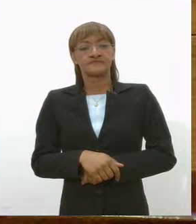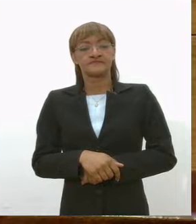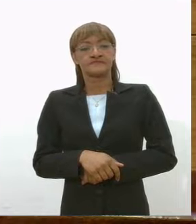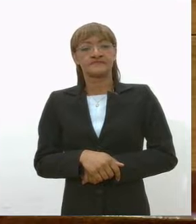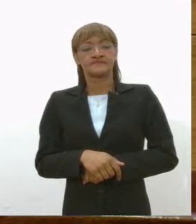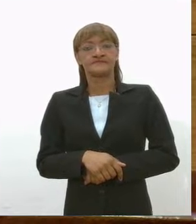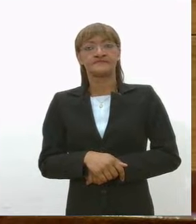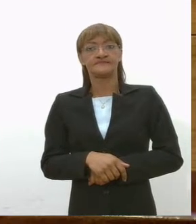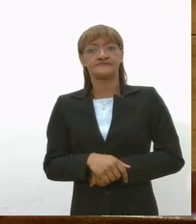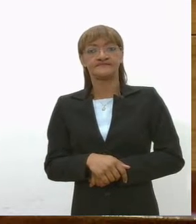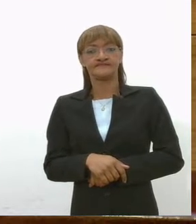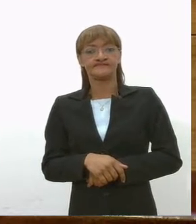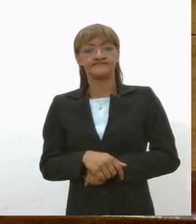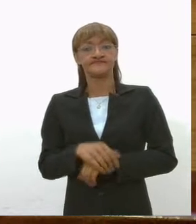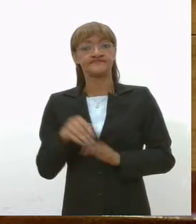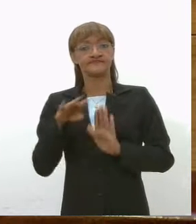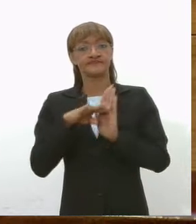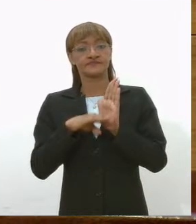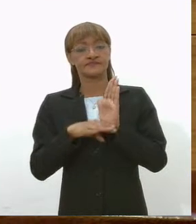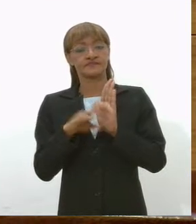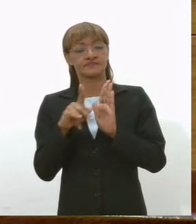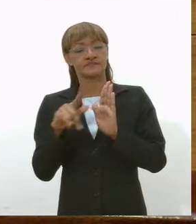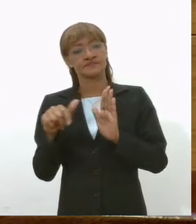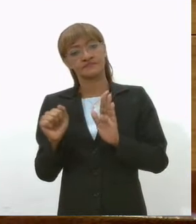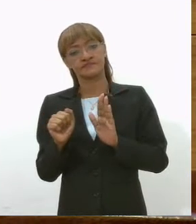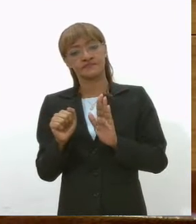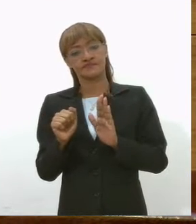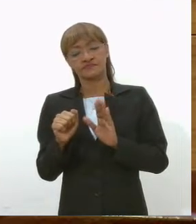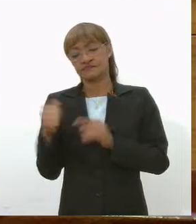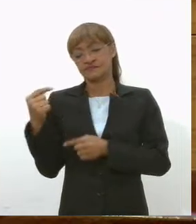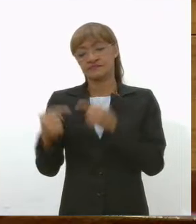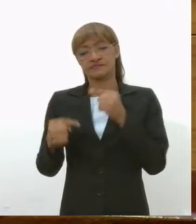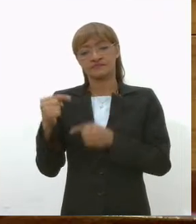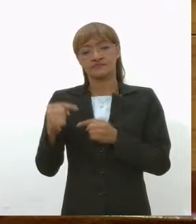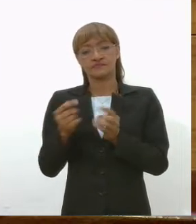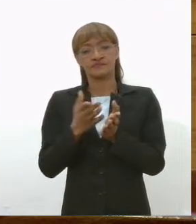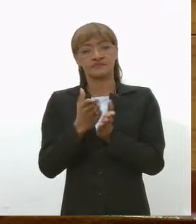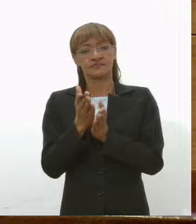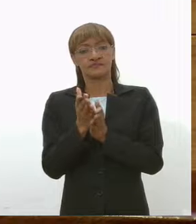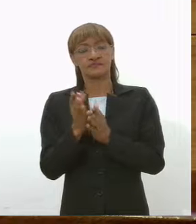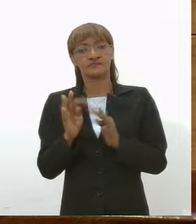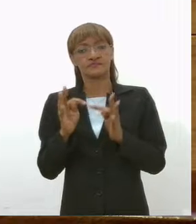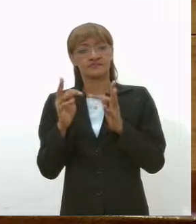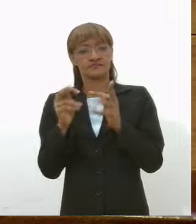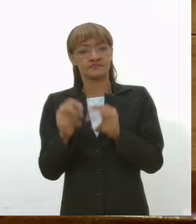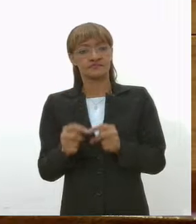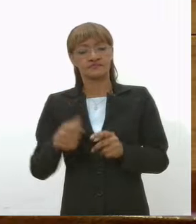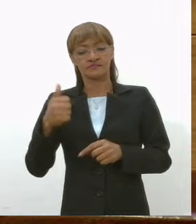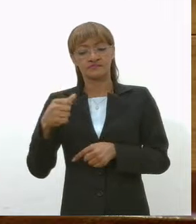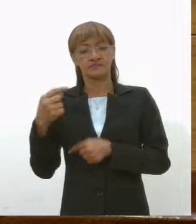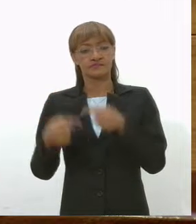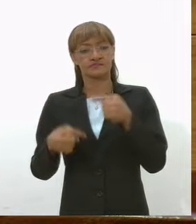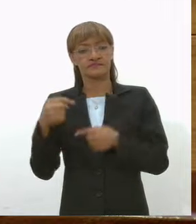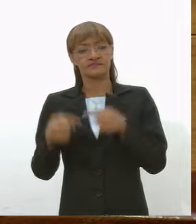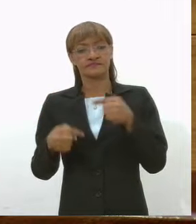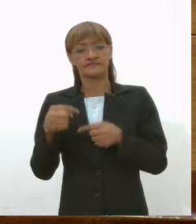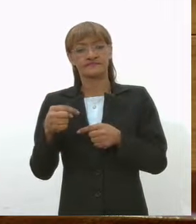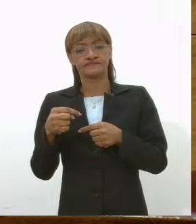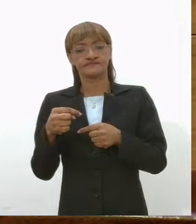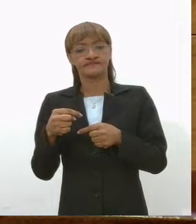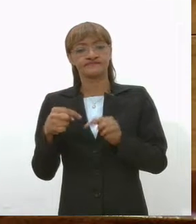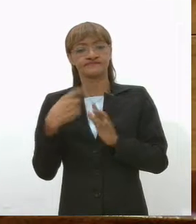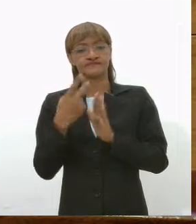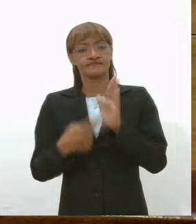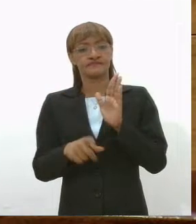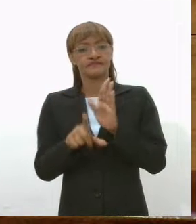A seguir, passou-se a ordem do dia, foram discutidos e aprovados por unanimidade em primeira discussão os projetos de lei